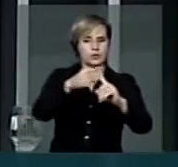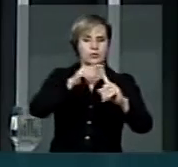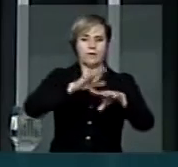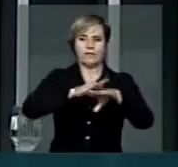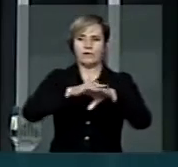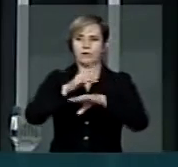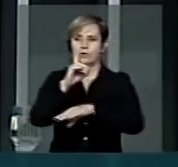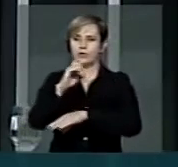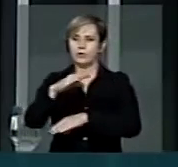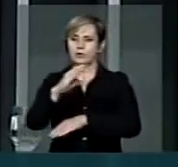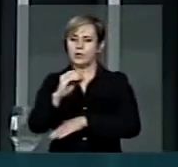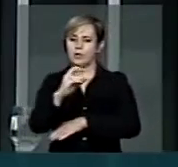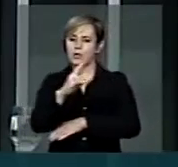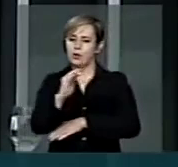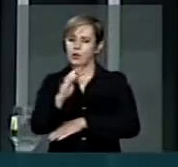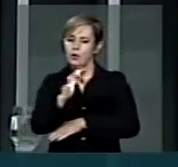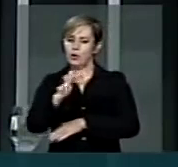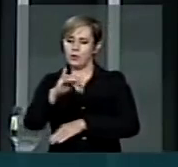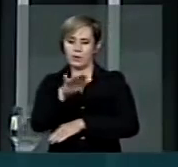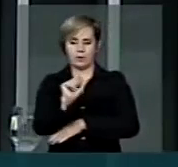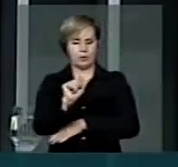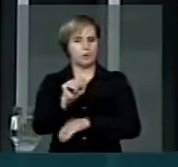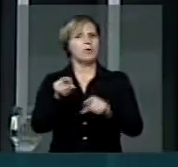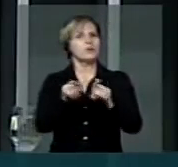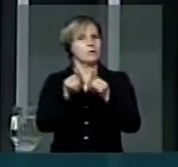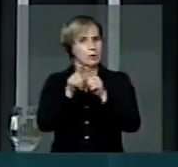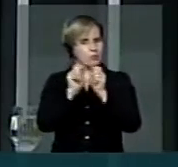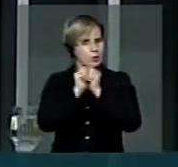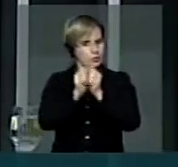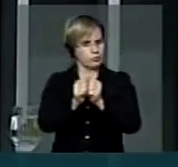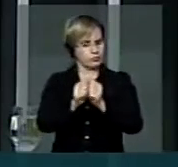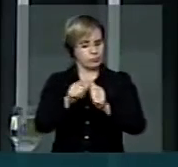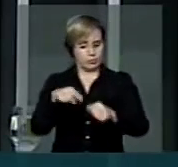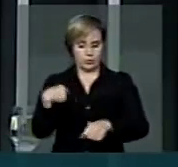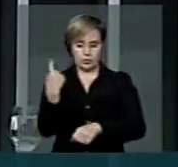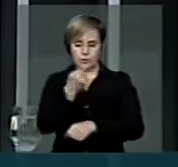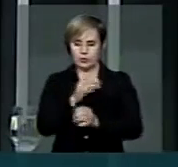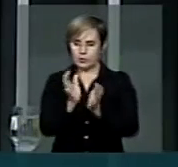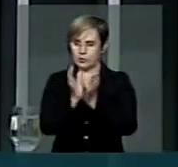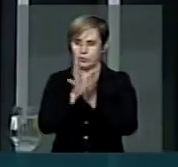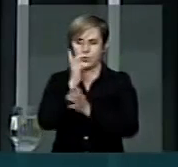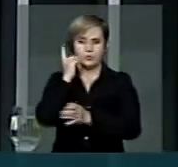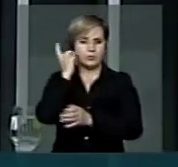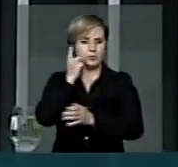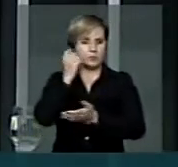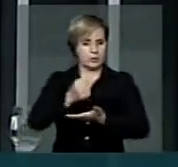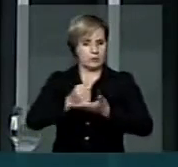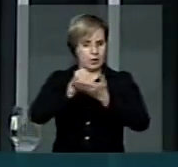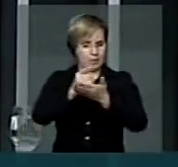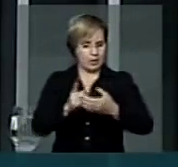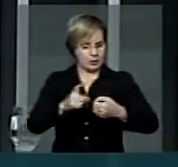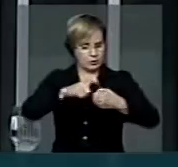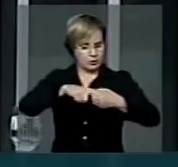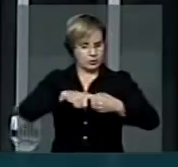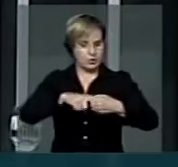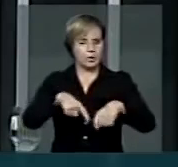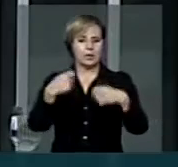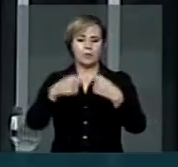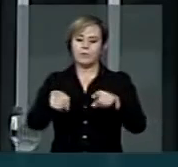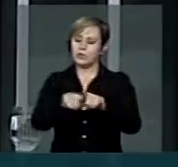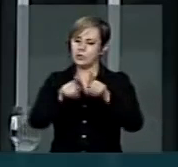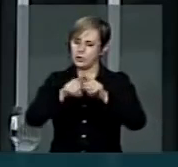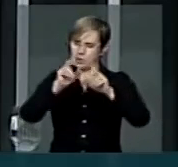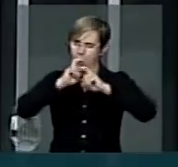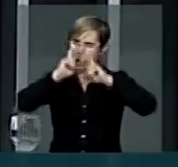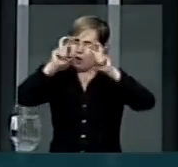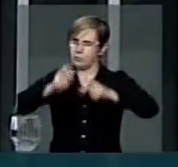democracia. Paralelamente, nós parlamentares da base aliada devemos levantar nossas